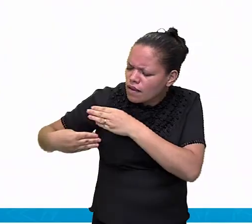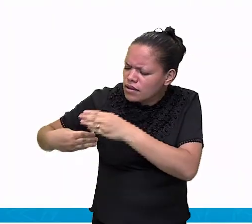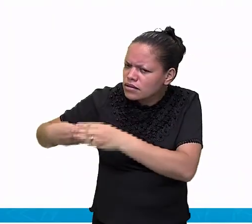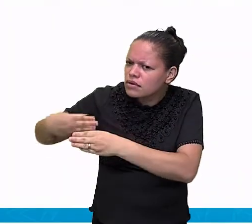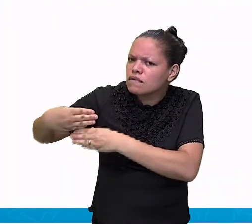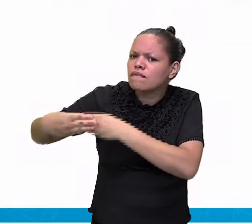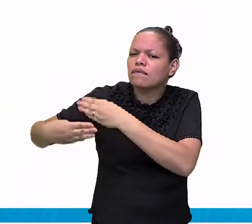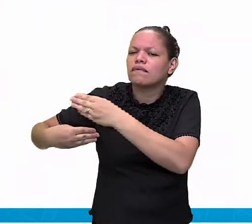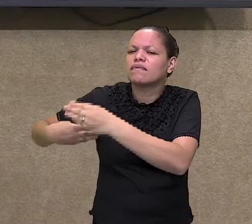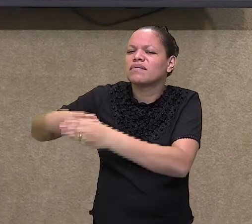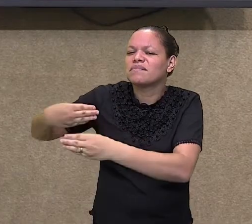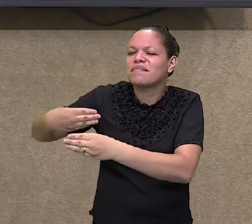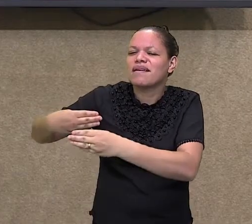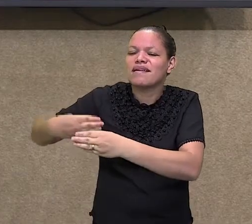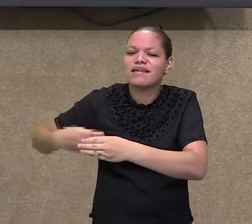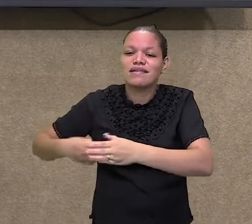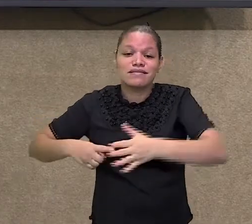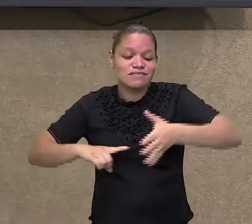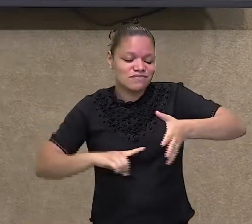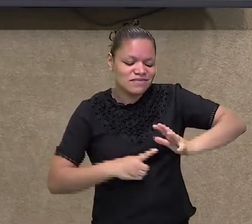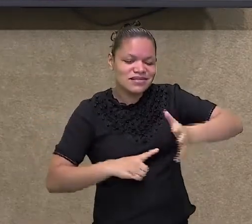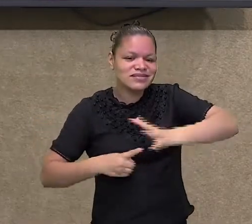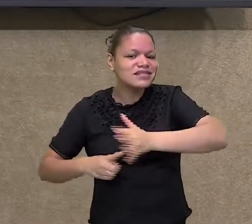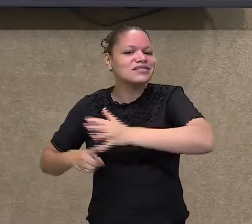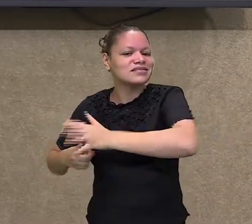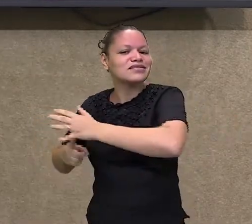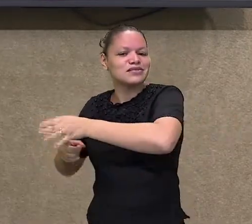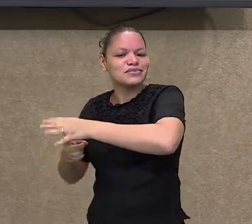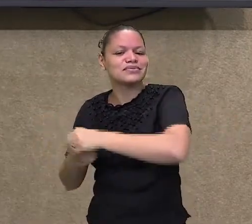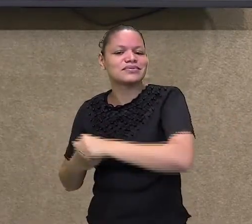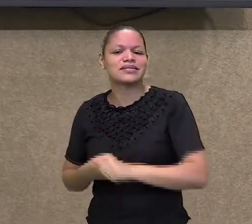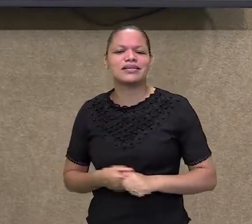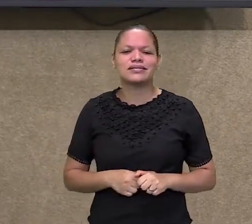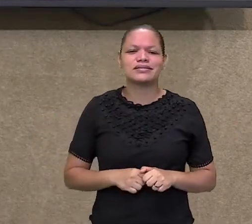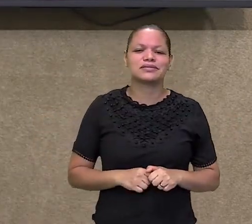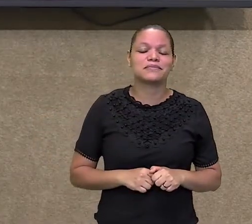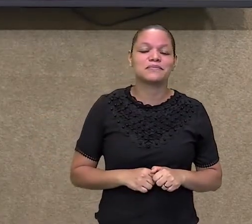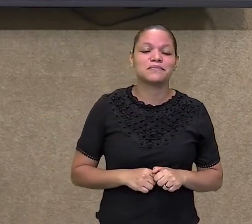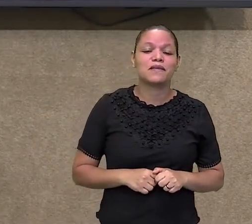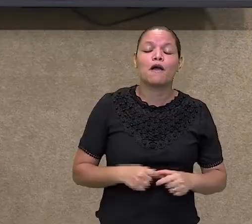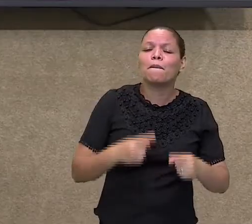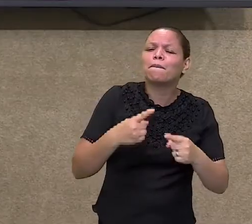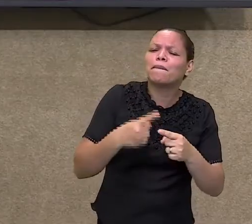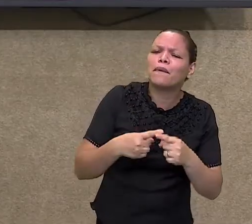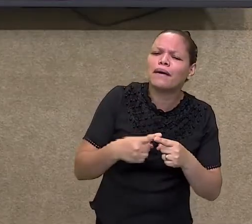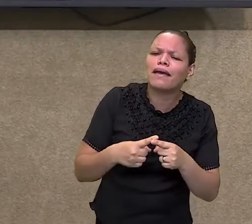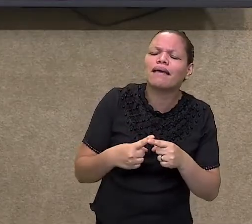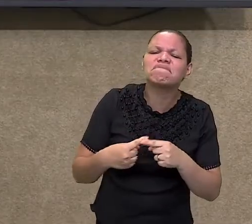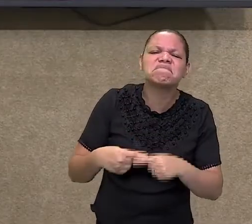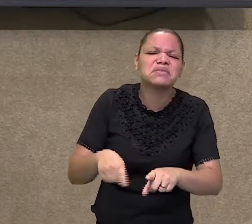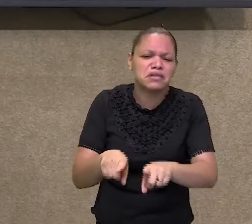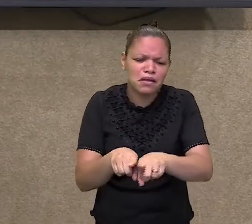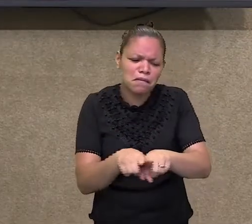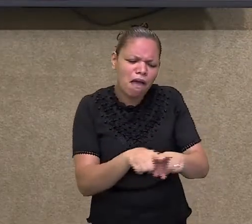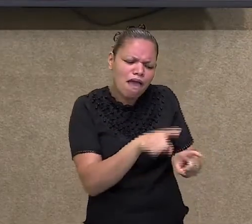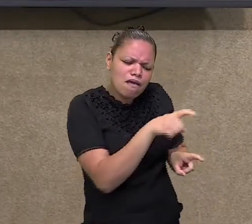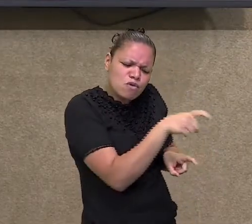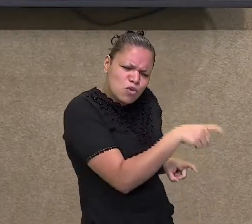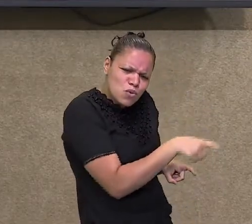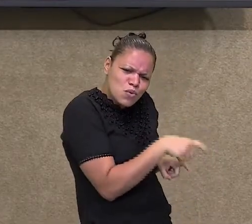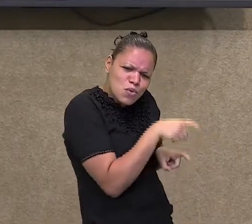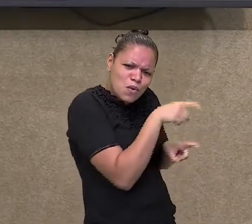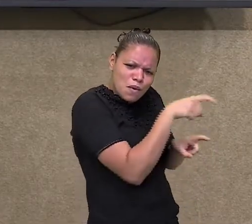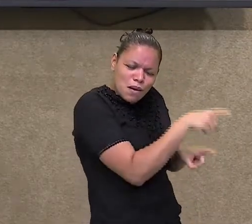no campo começa a ficar escasso a parte do trabalho manual e agora vem o trabalho mecânico, né?